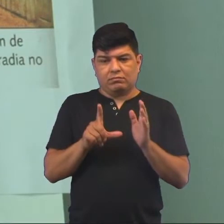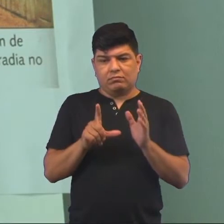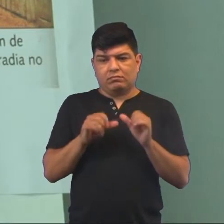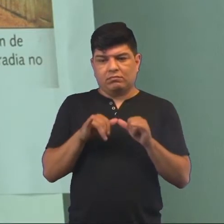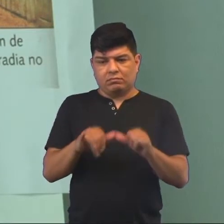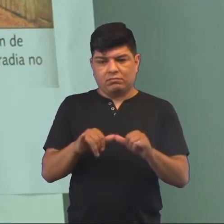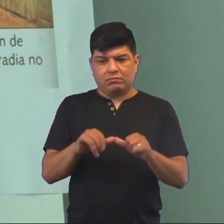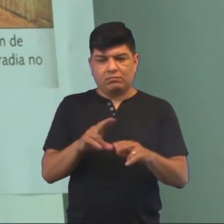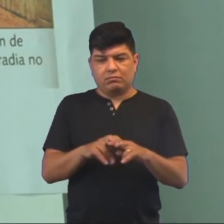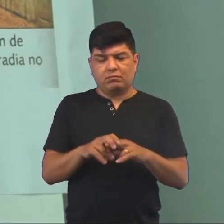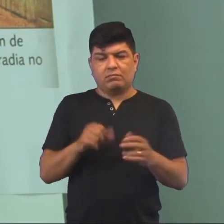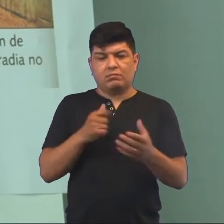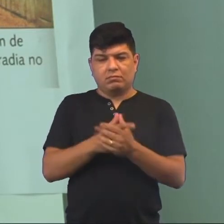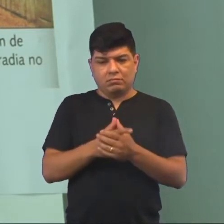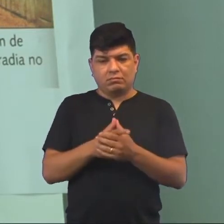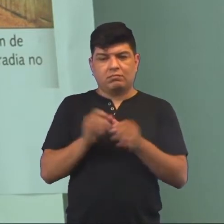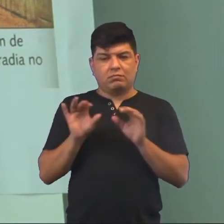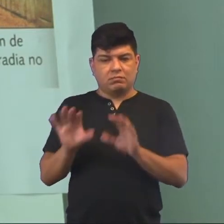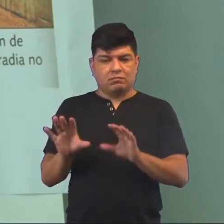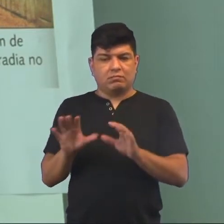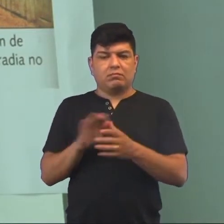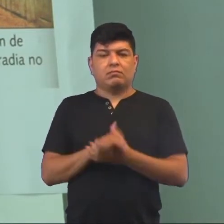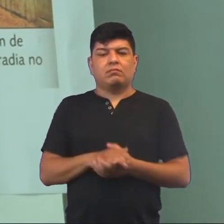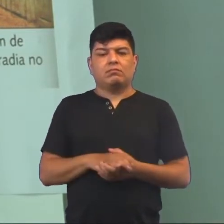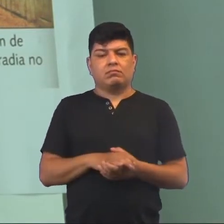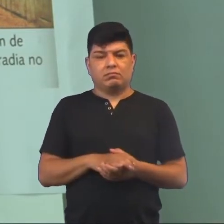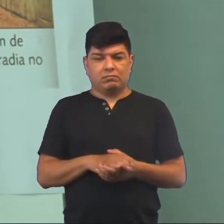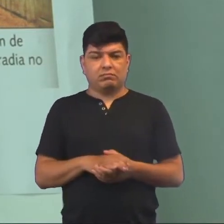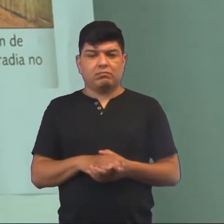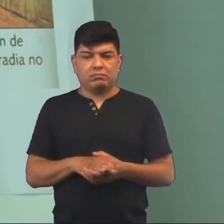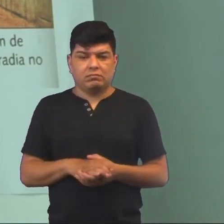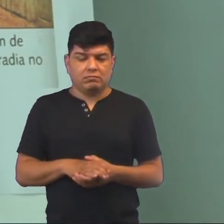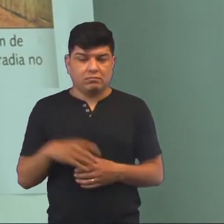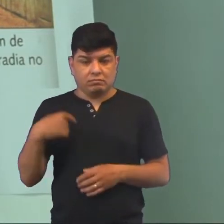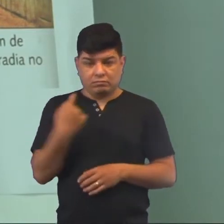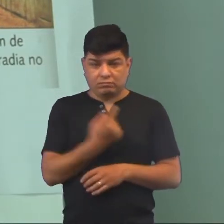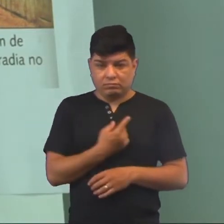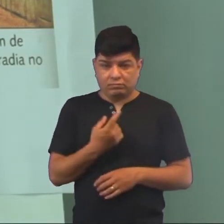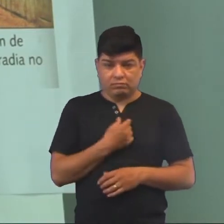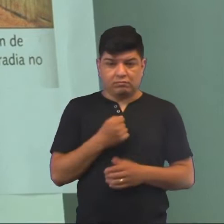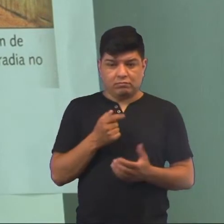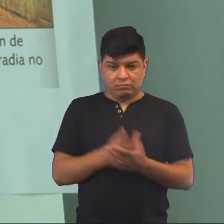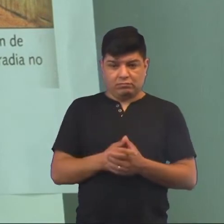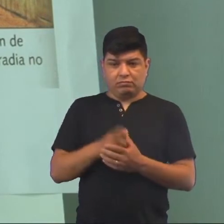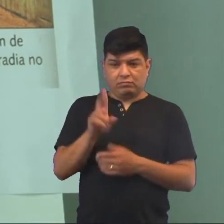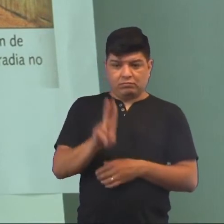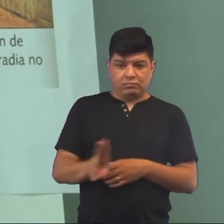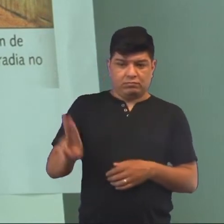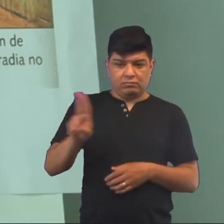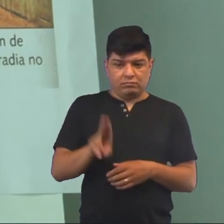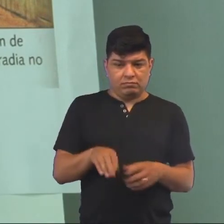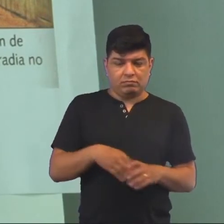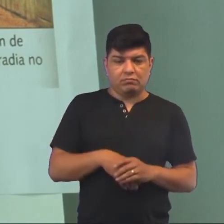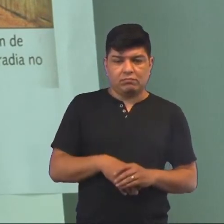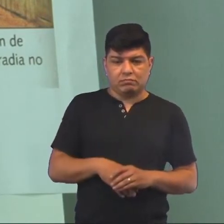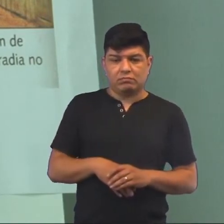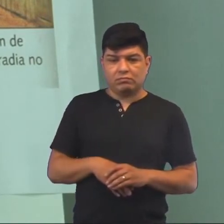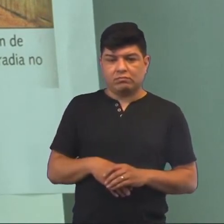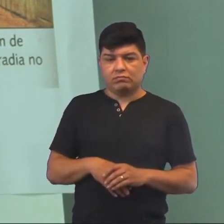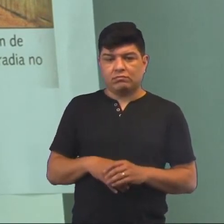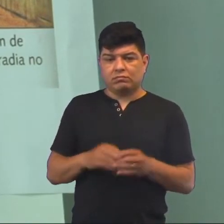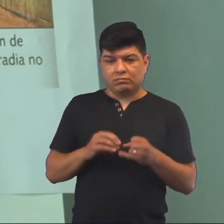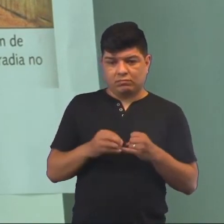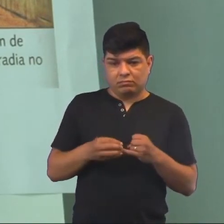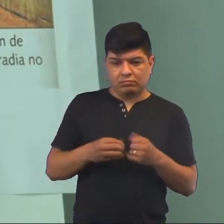consome dessa forma. Por isso que a gente fala sobre consumidos, né? Ou seja, nós como consumidores fazemos uso desse produto dessa forma.